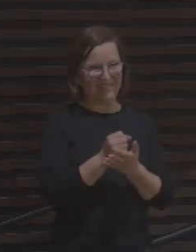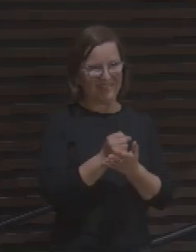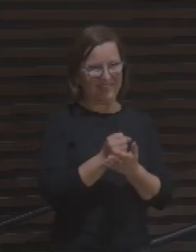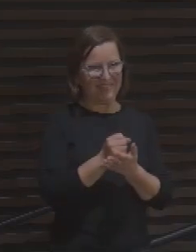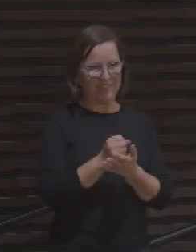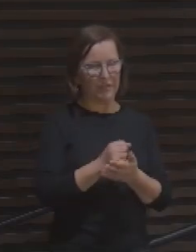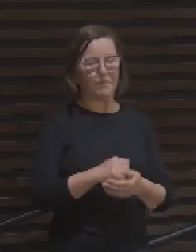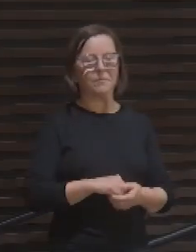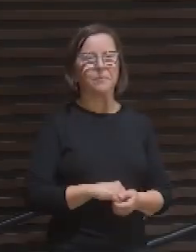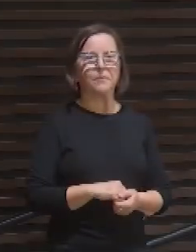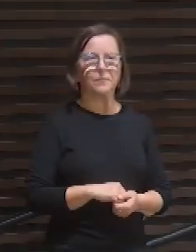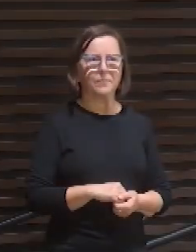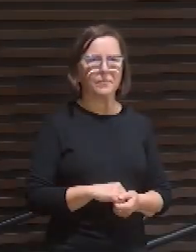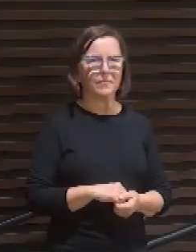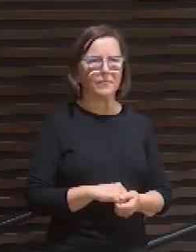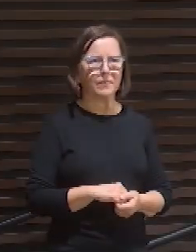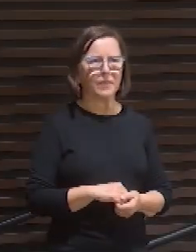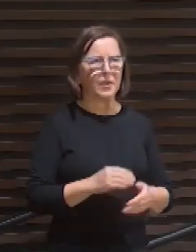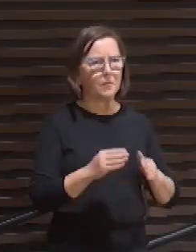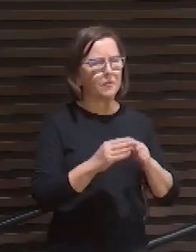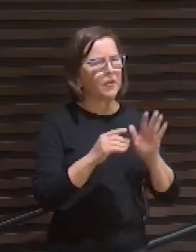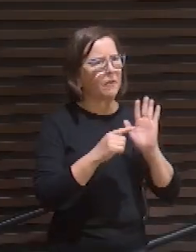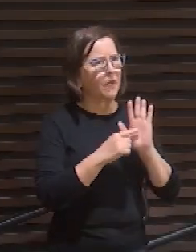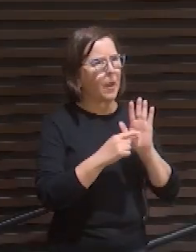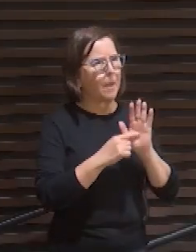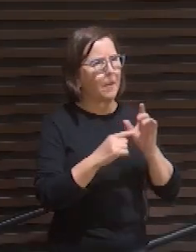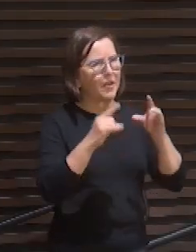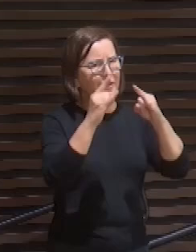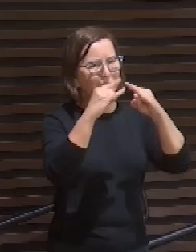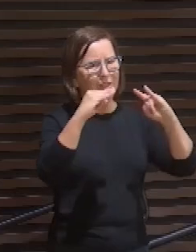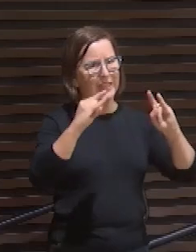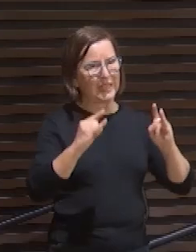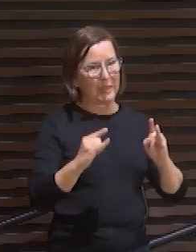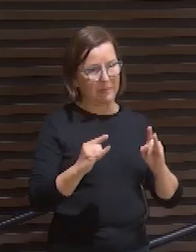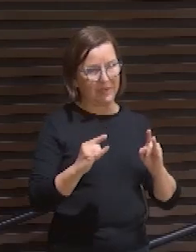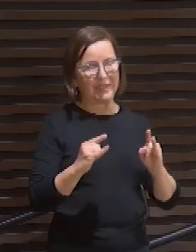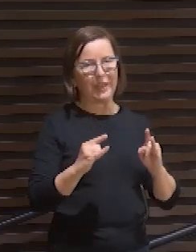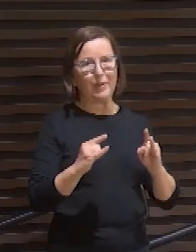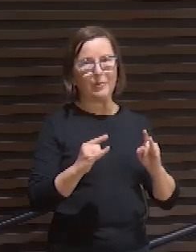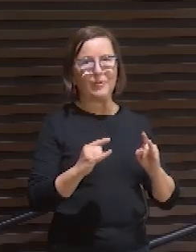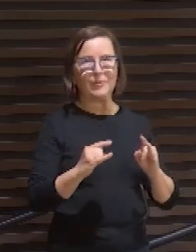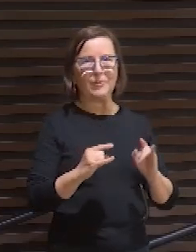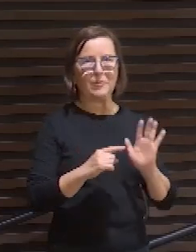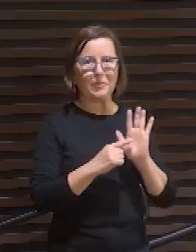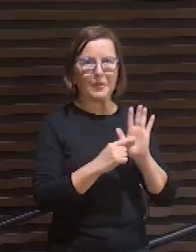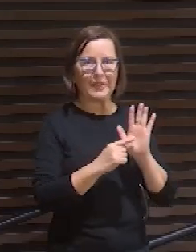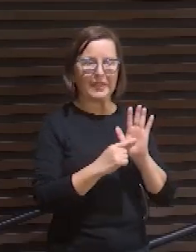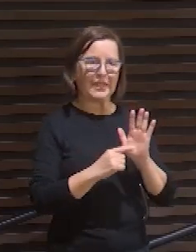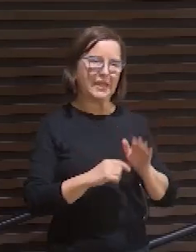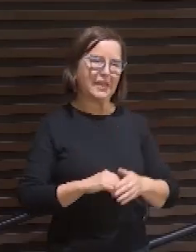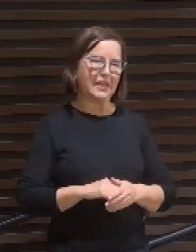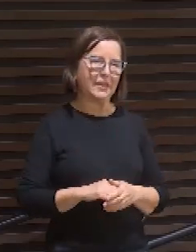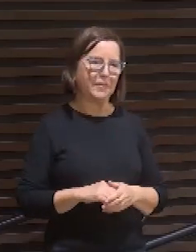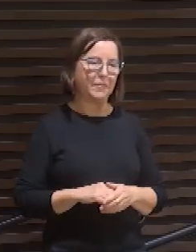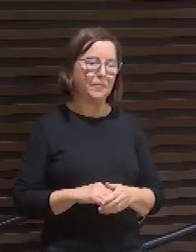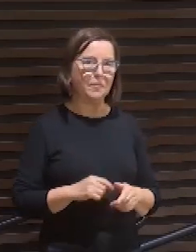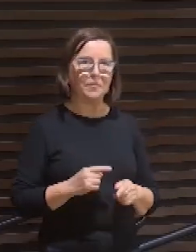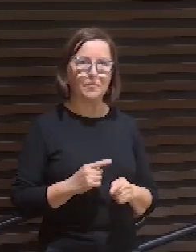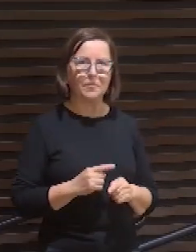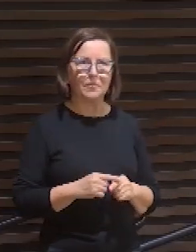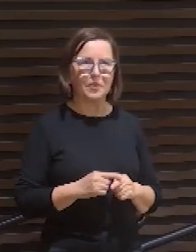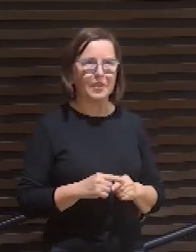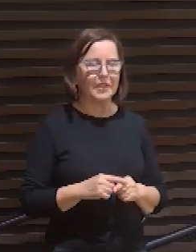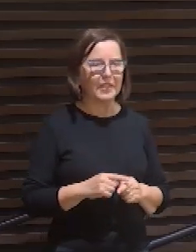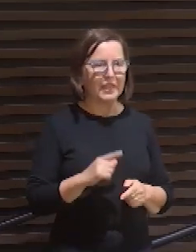Põe, por favor, aí o tabernáculo. Vamos começar a dar uma olhadinha nesse tabernáculo. Isso aqui tem toda uma simbologia, toda